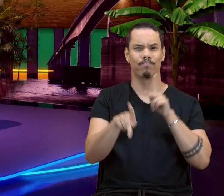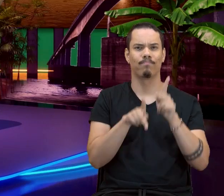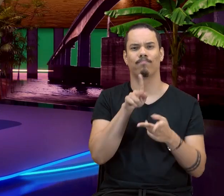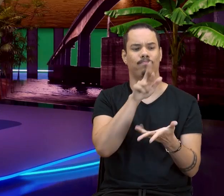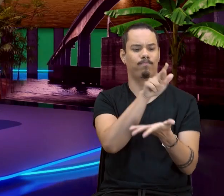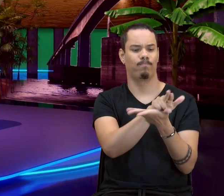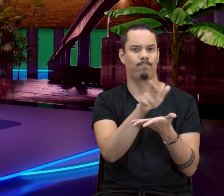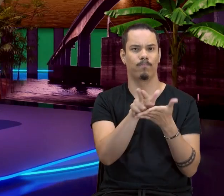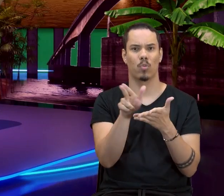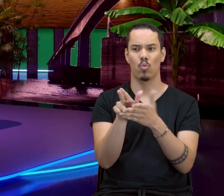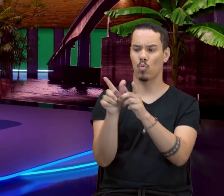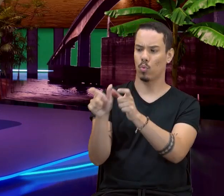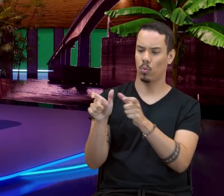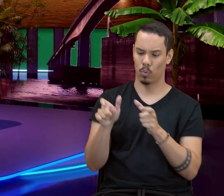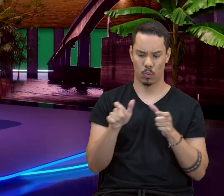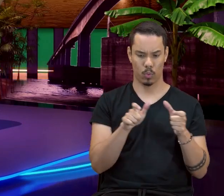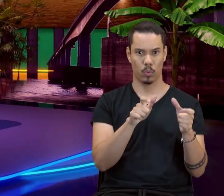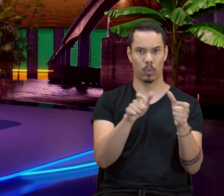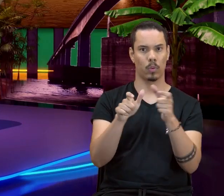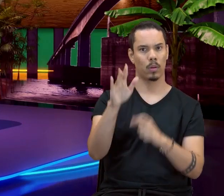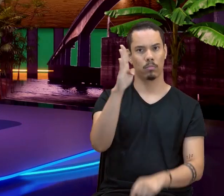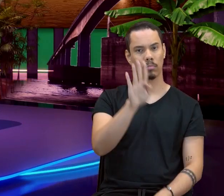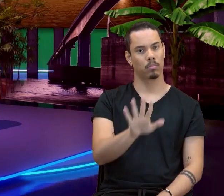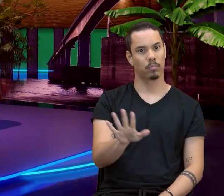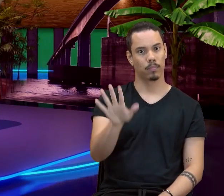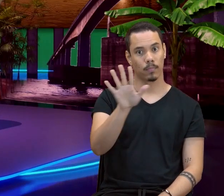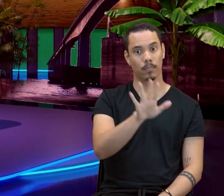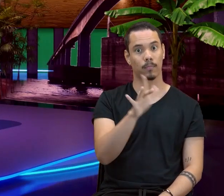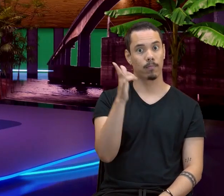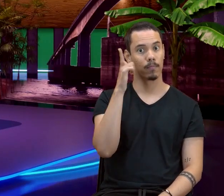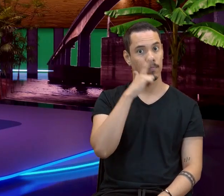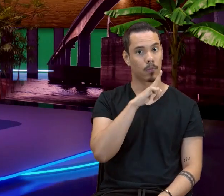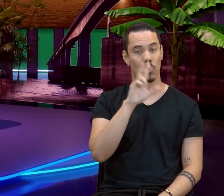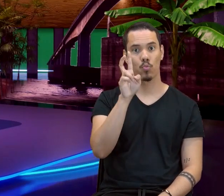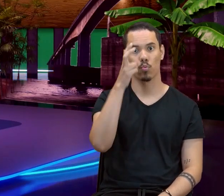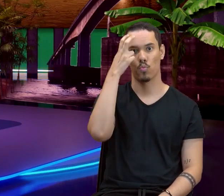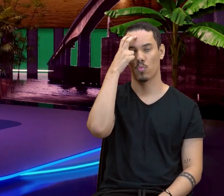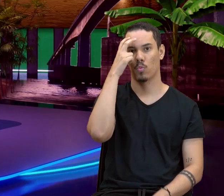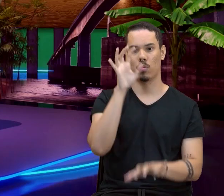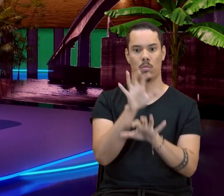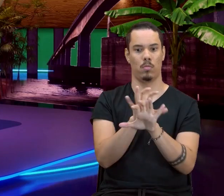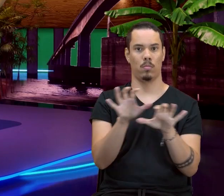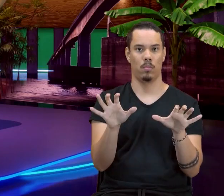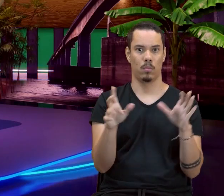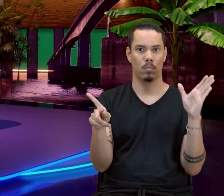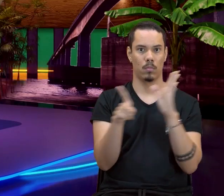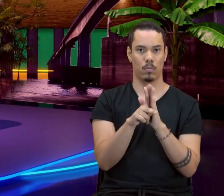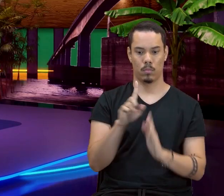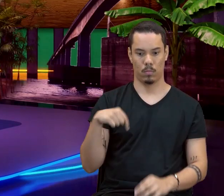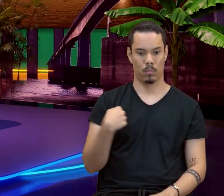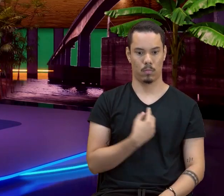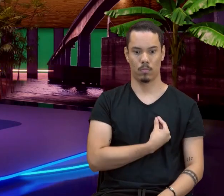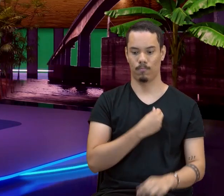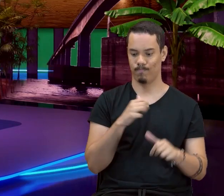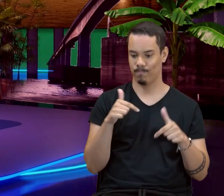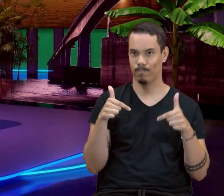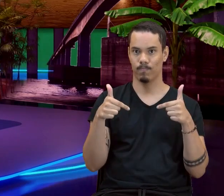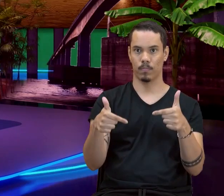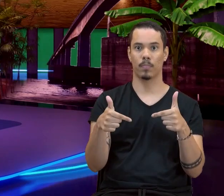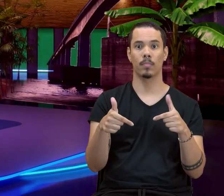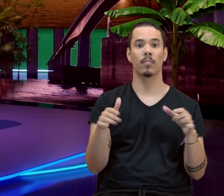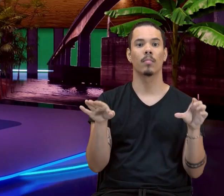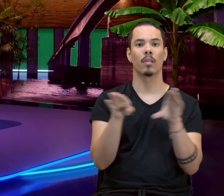diversos lugares do Brasil. Cultura. A nossa cultura se miscigenou. Aqui a gente